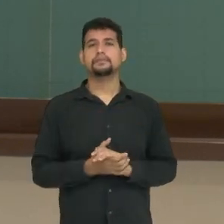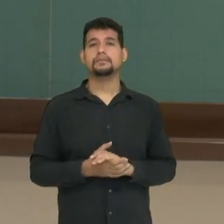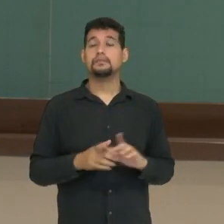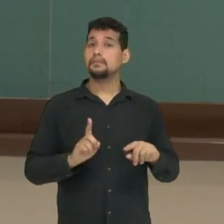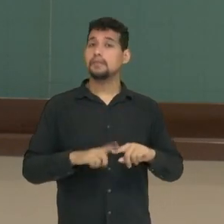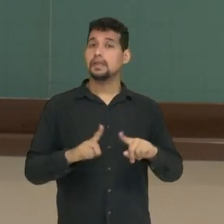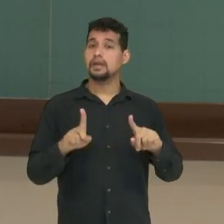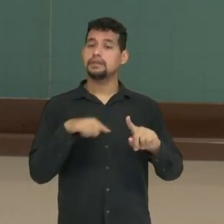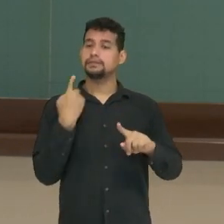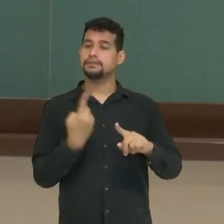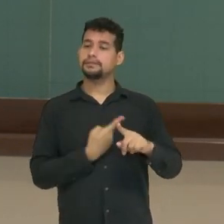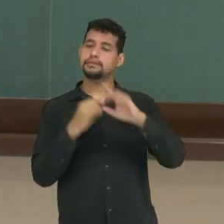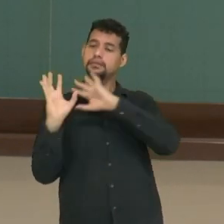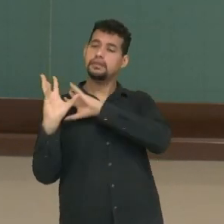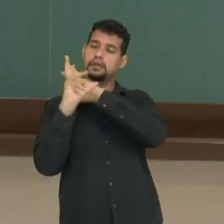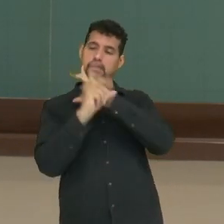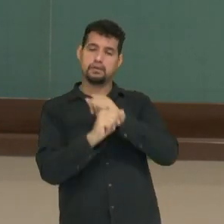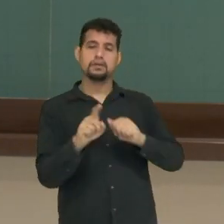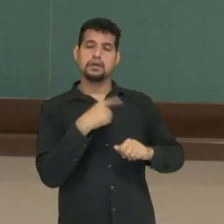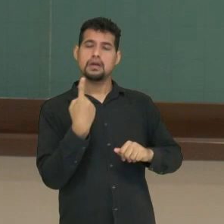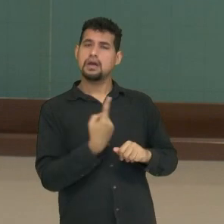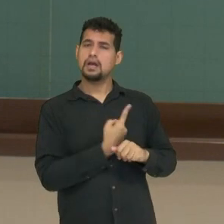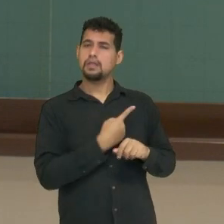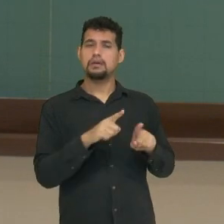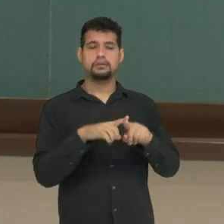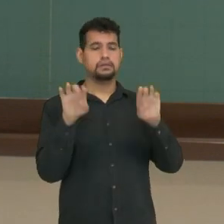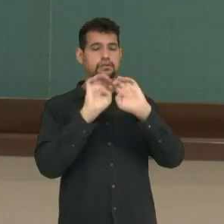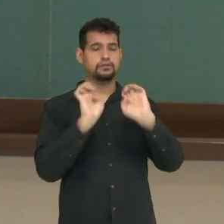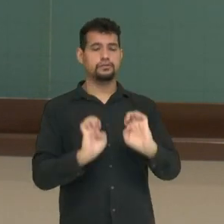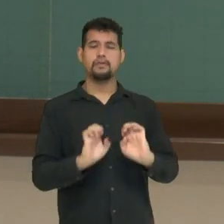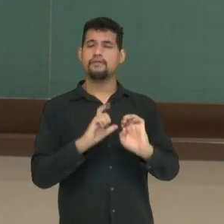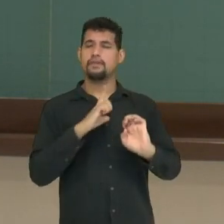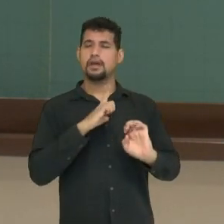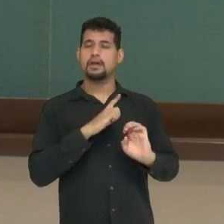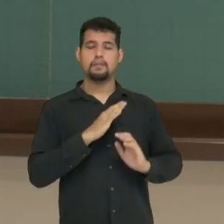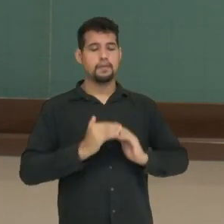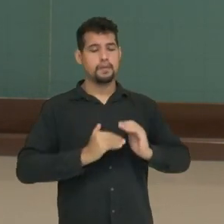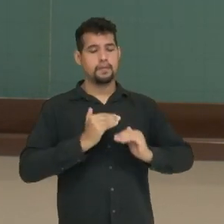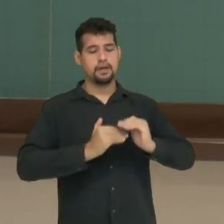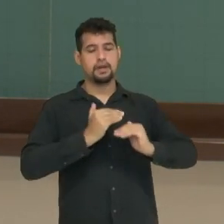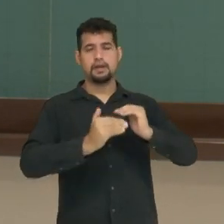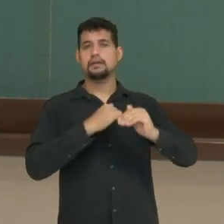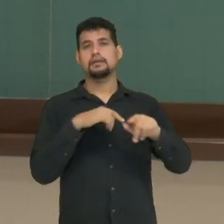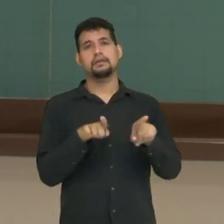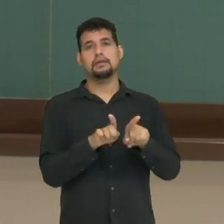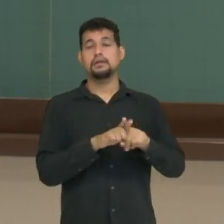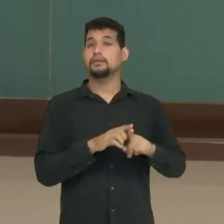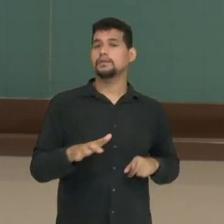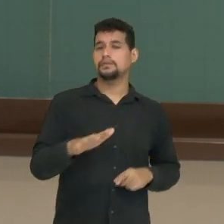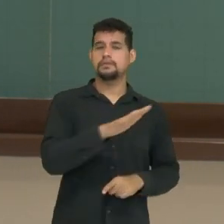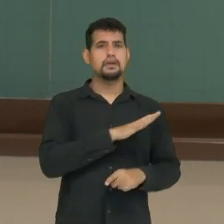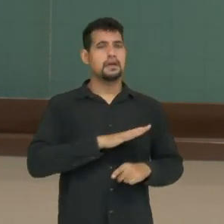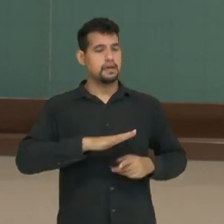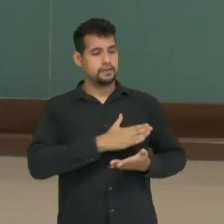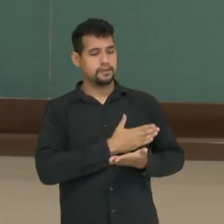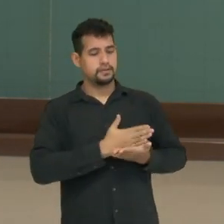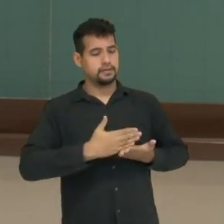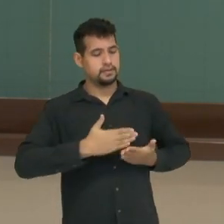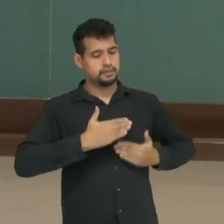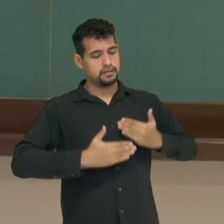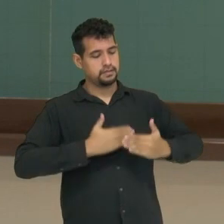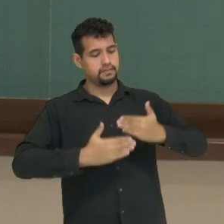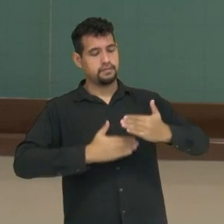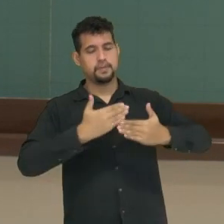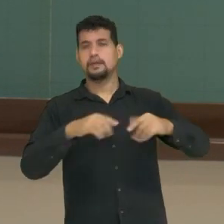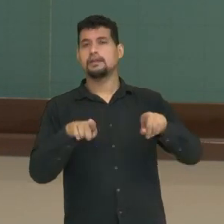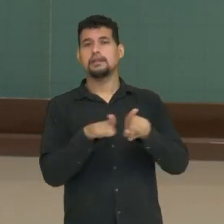Então, retomando, né, a nossa estruturinha aqui, ó, você vai percorrer esses passos da introdução, do desenvolvimento